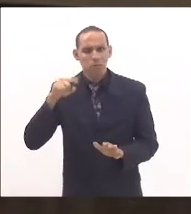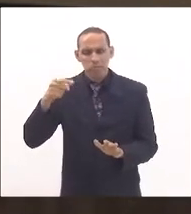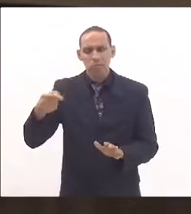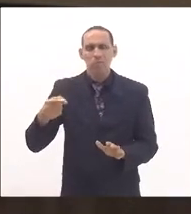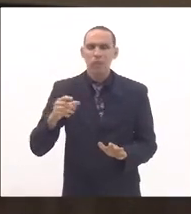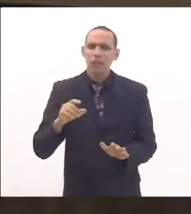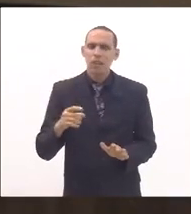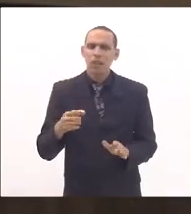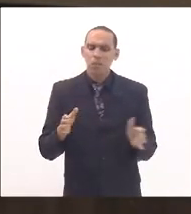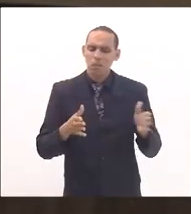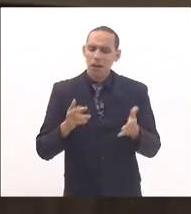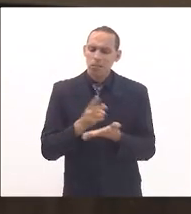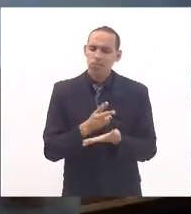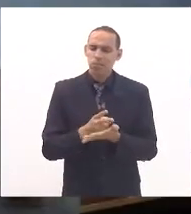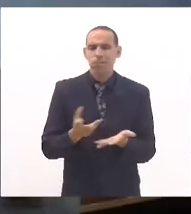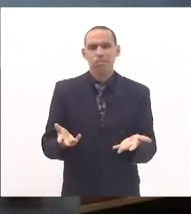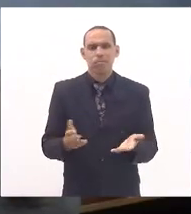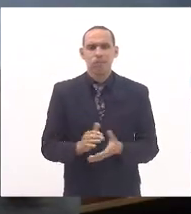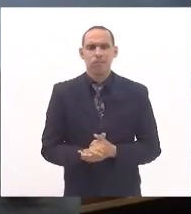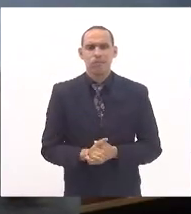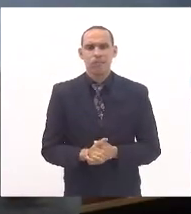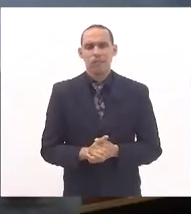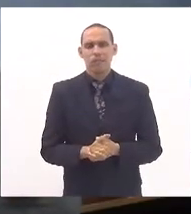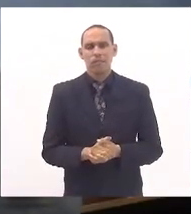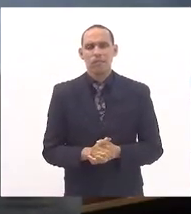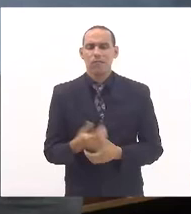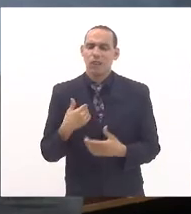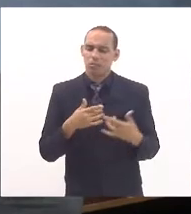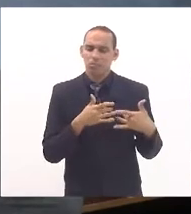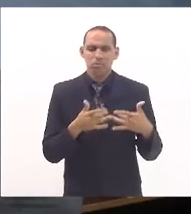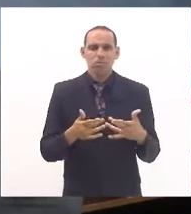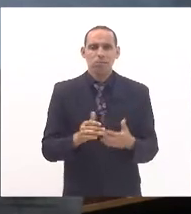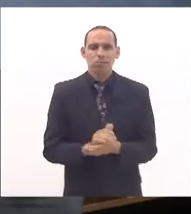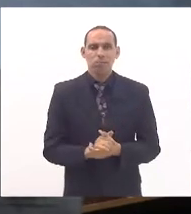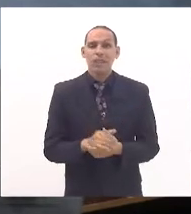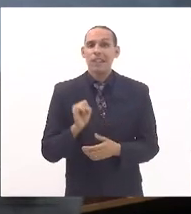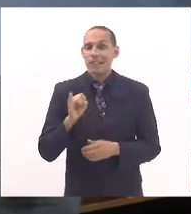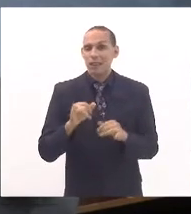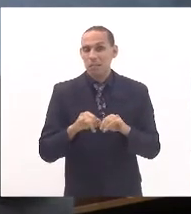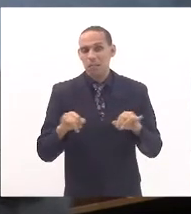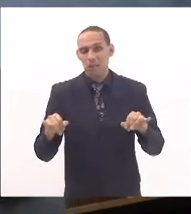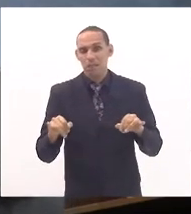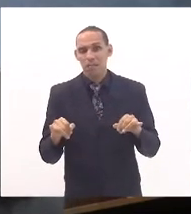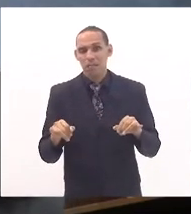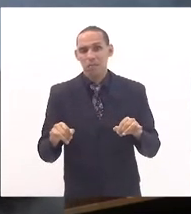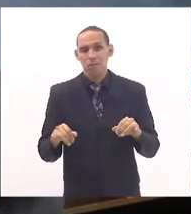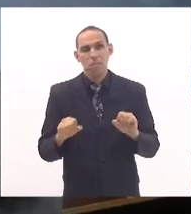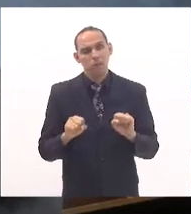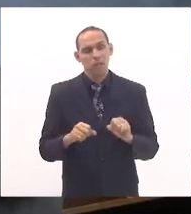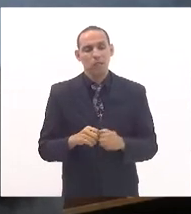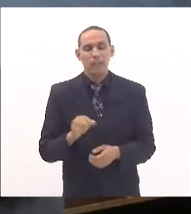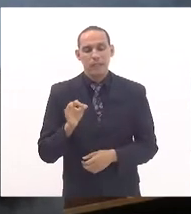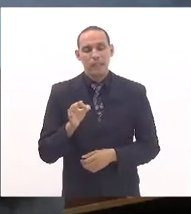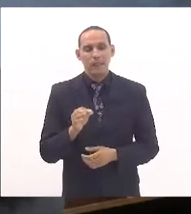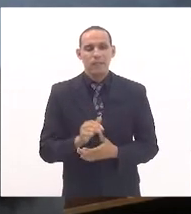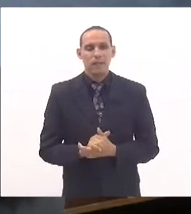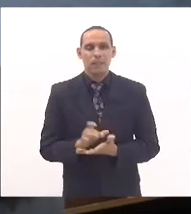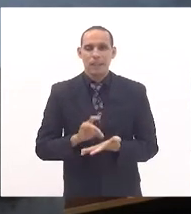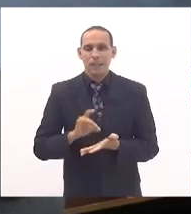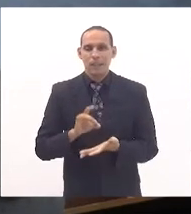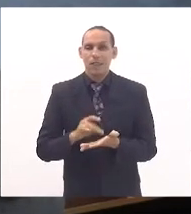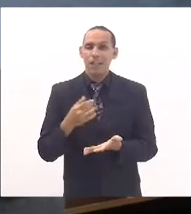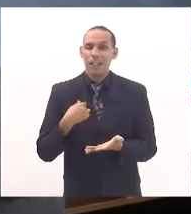prazos. Então... É, mas sendo de interesse do governo mensagem, ele pode, não pode também, precisar não, usar os 15 dias. É verdade. Eu